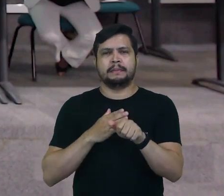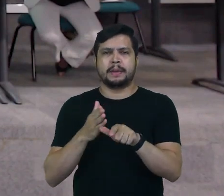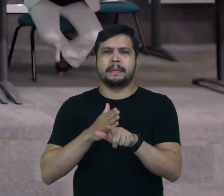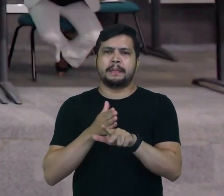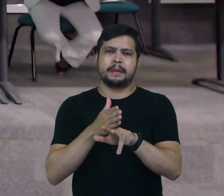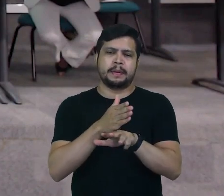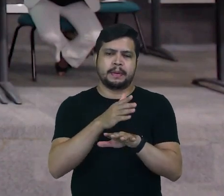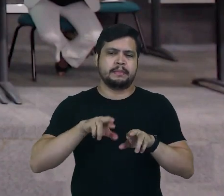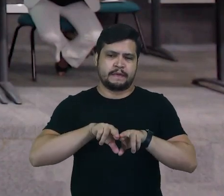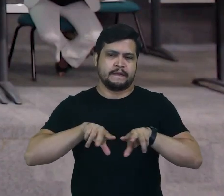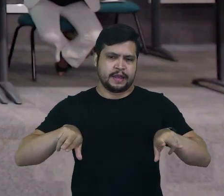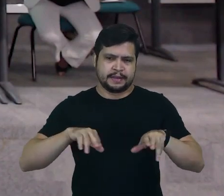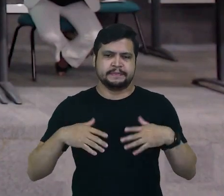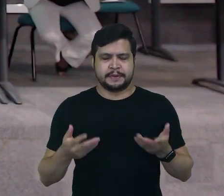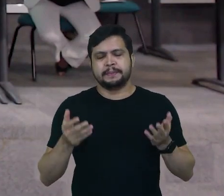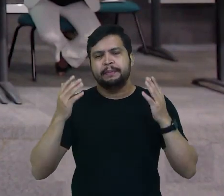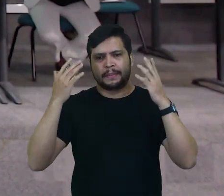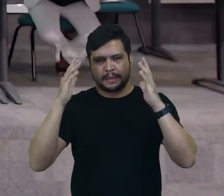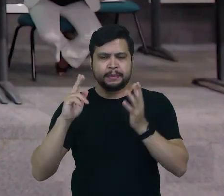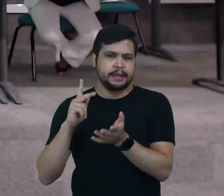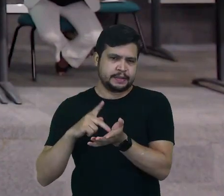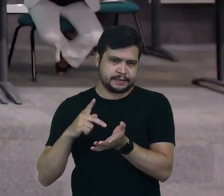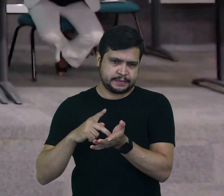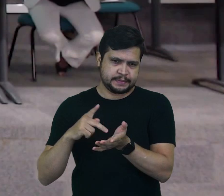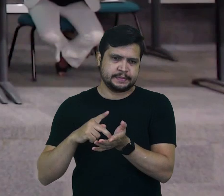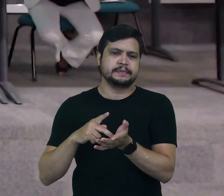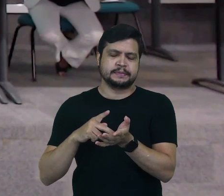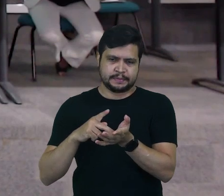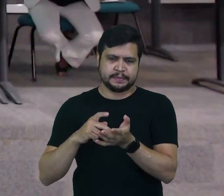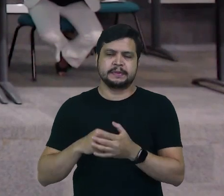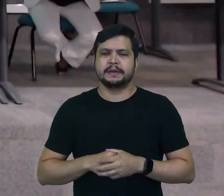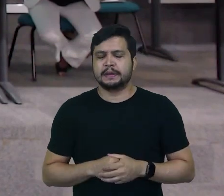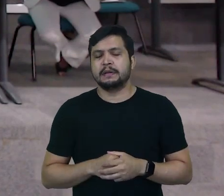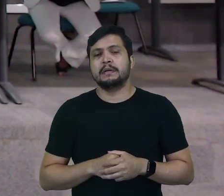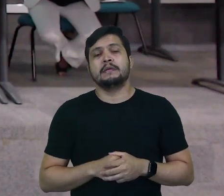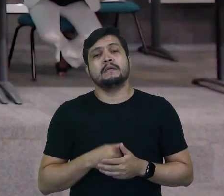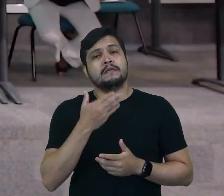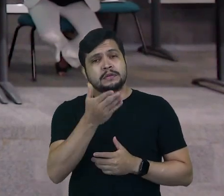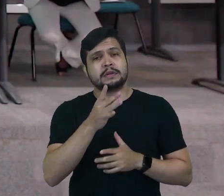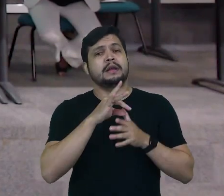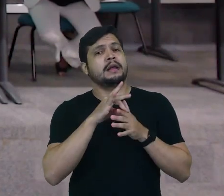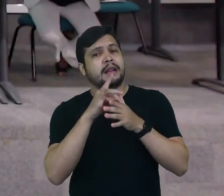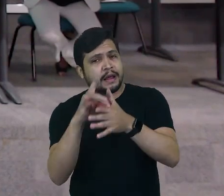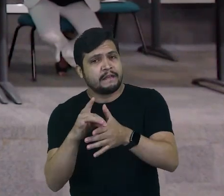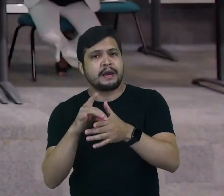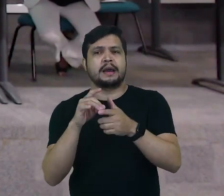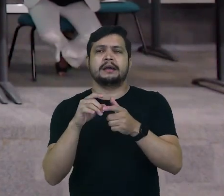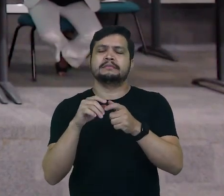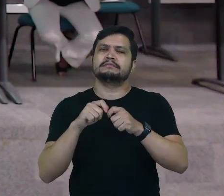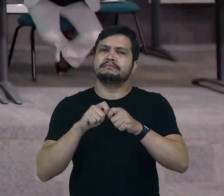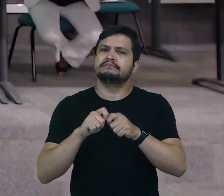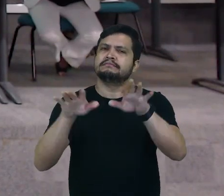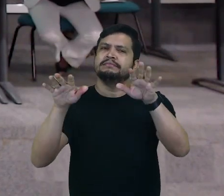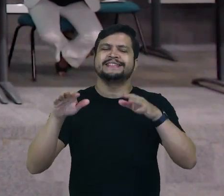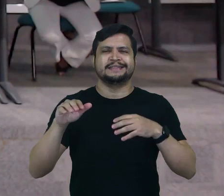por tantas vertentes, né? E parabéns à doutora Ana Clara, né? Por levar tanto à frente